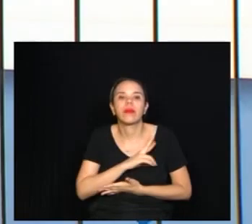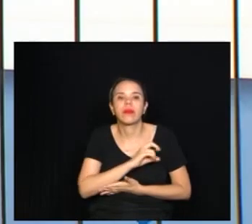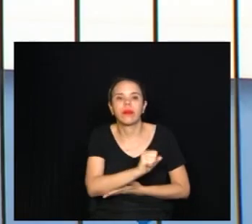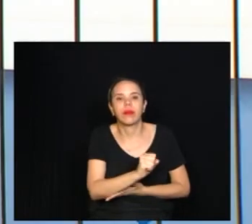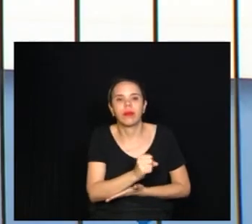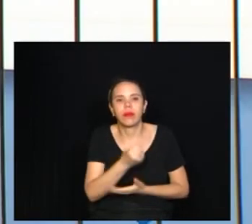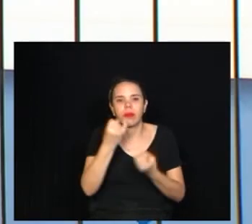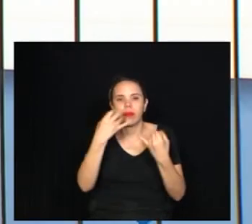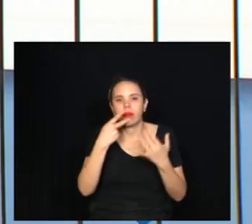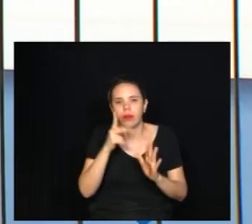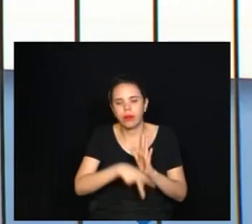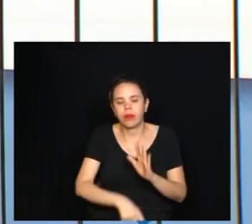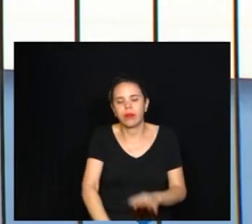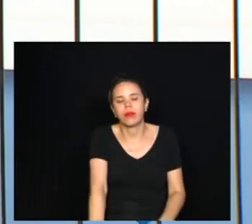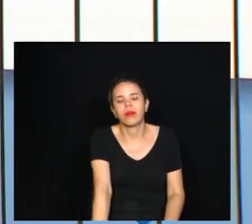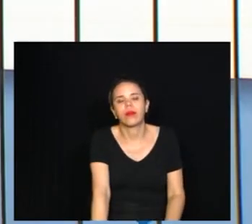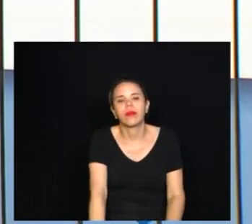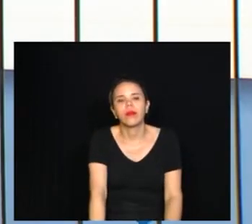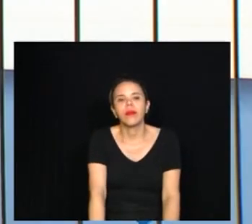Rossini comentou o projeto.